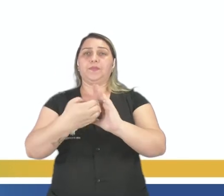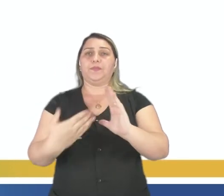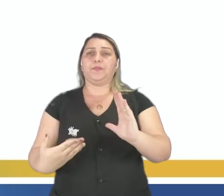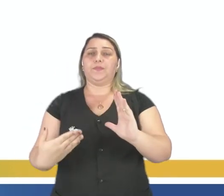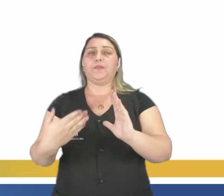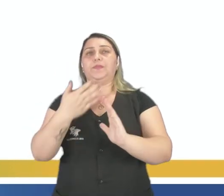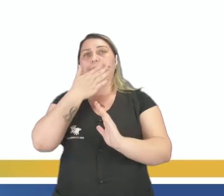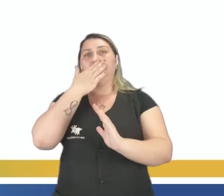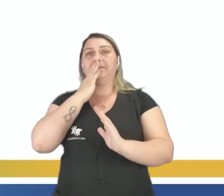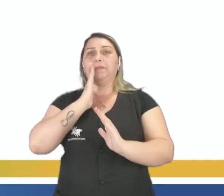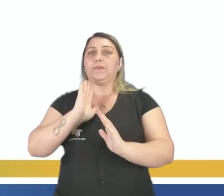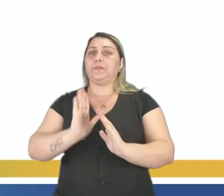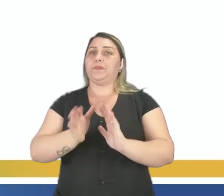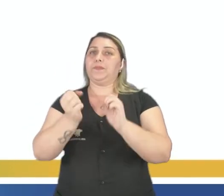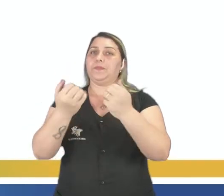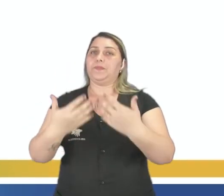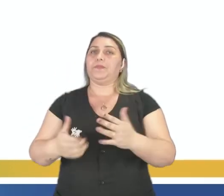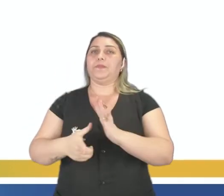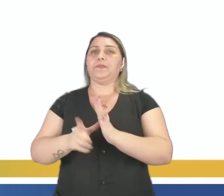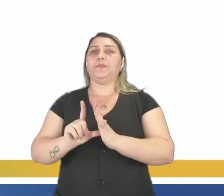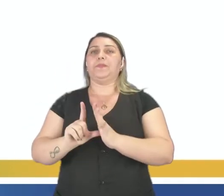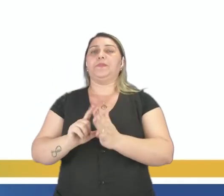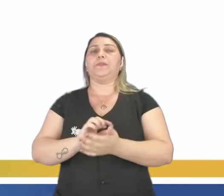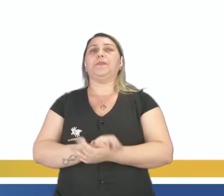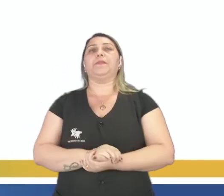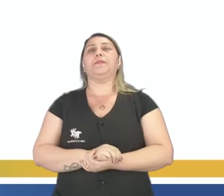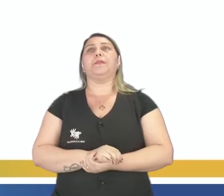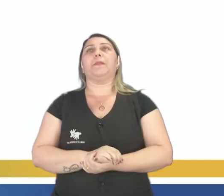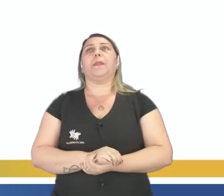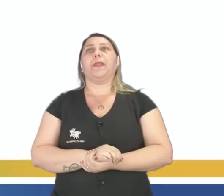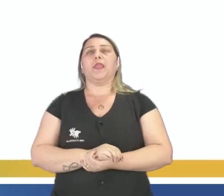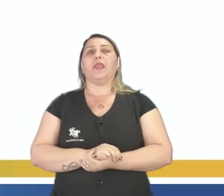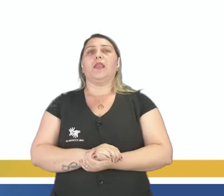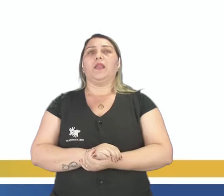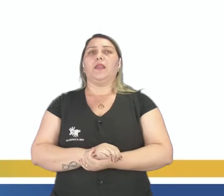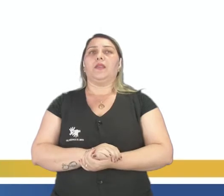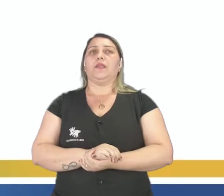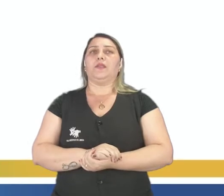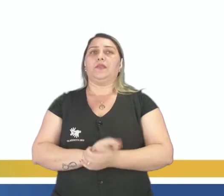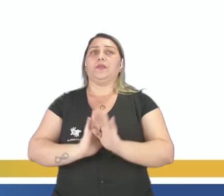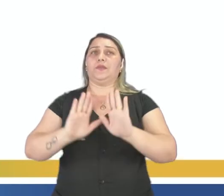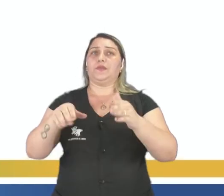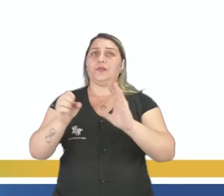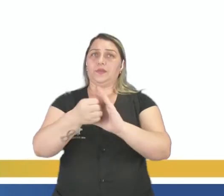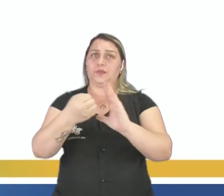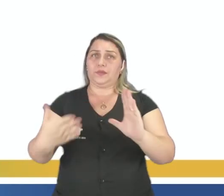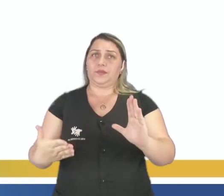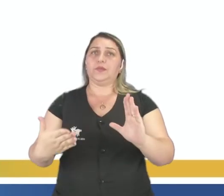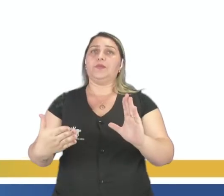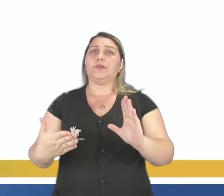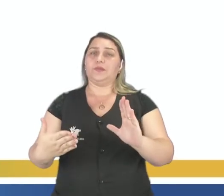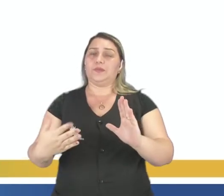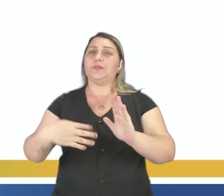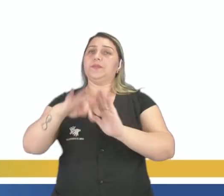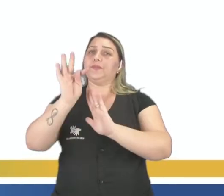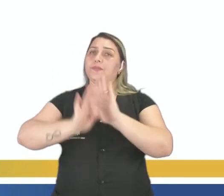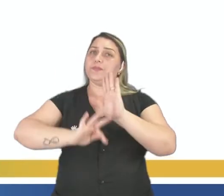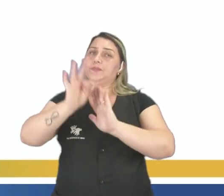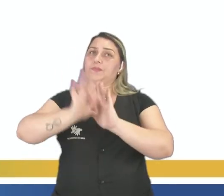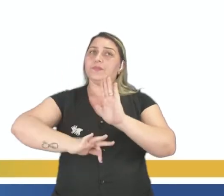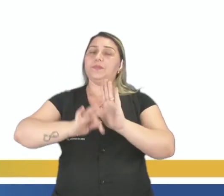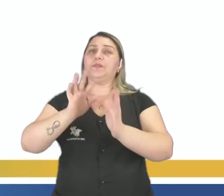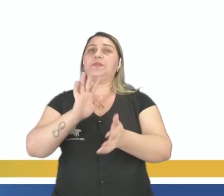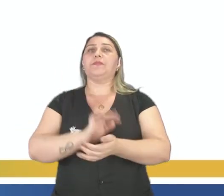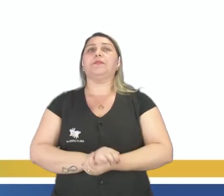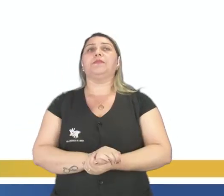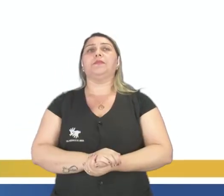a partir do que já foi explicado anteriormente, tá? Então, primeiro, qual é a característica marcante do tipo textual